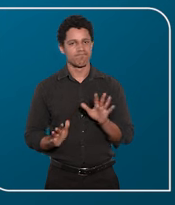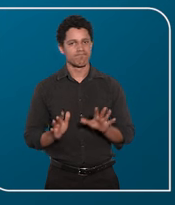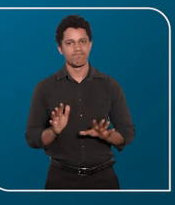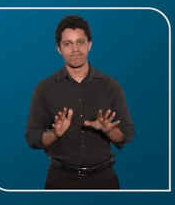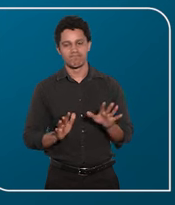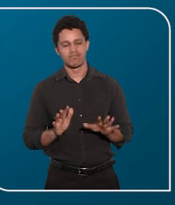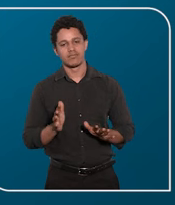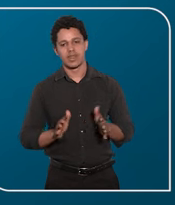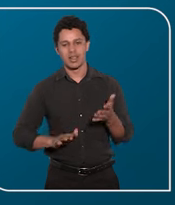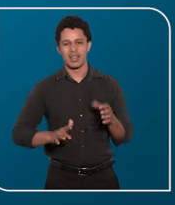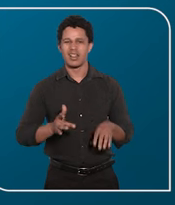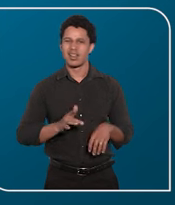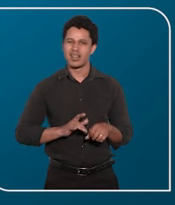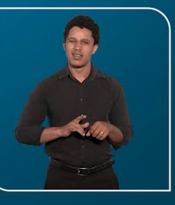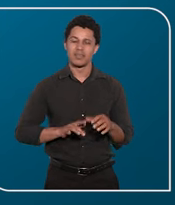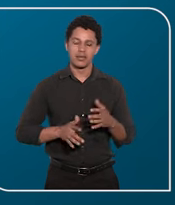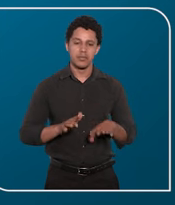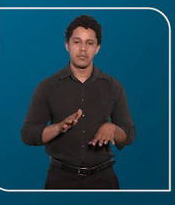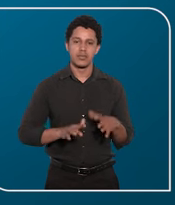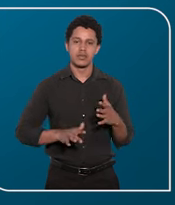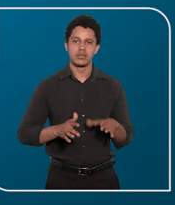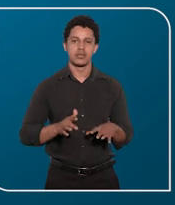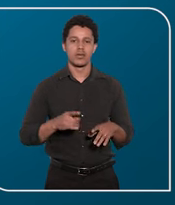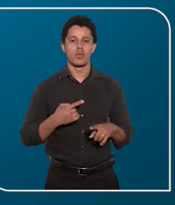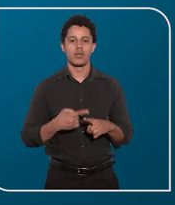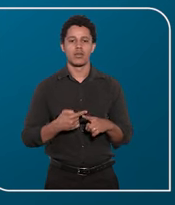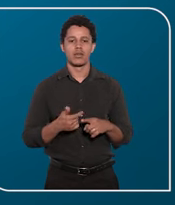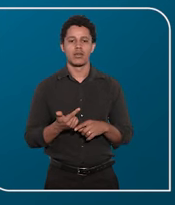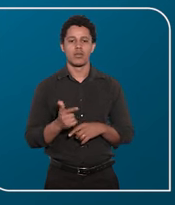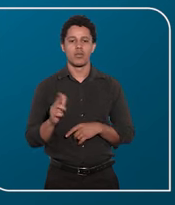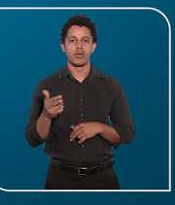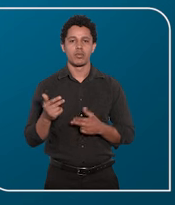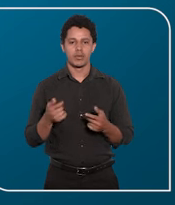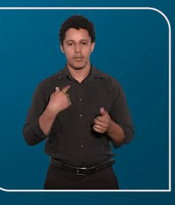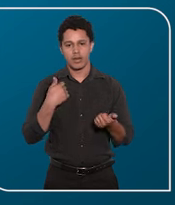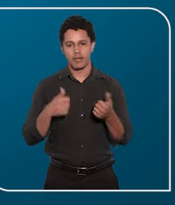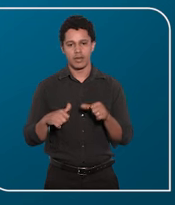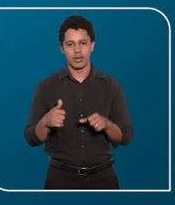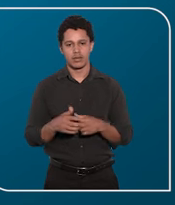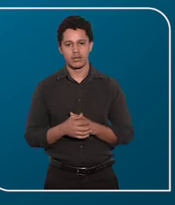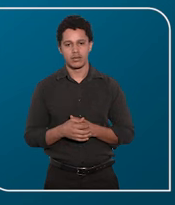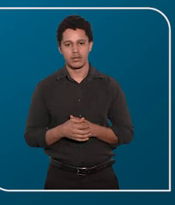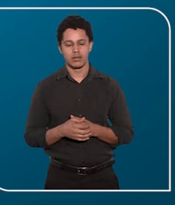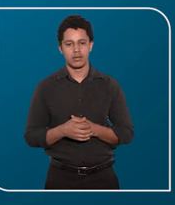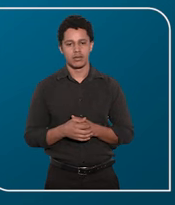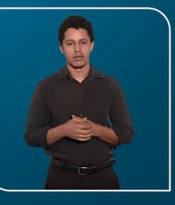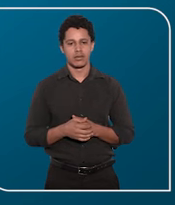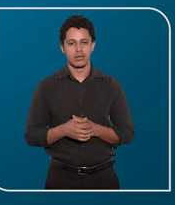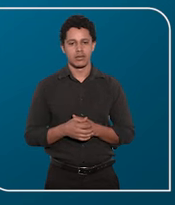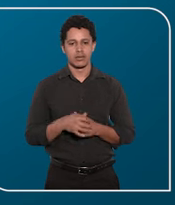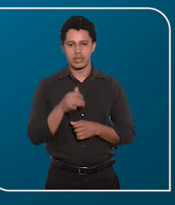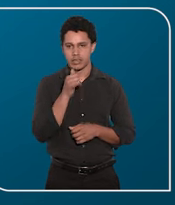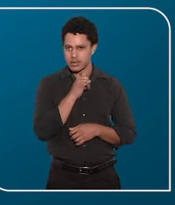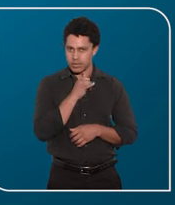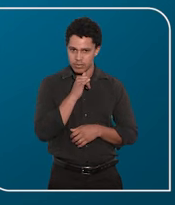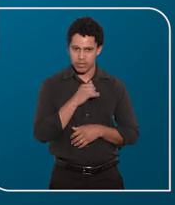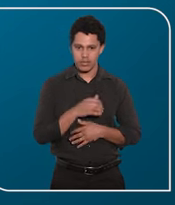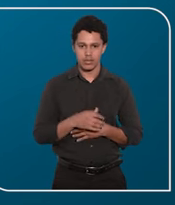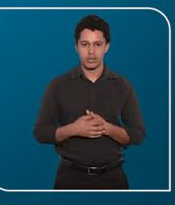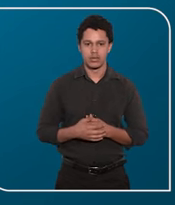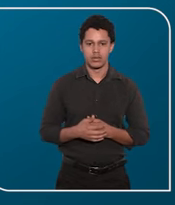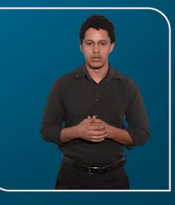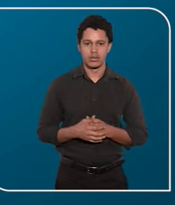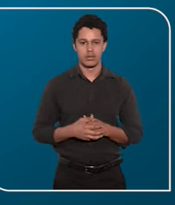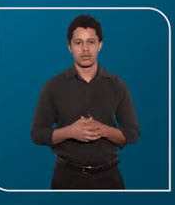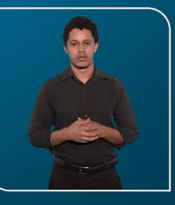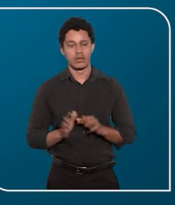Aí depende, porque nós temos uma outra circunstância para analisar. Veja, eu recebi e aí é uma